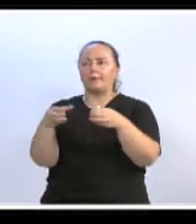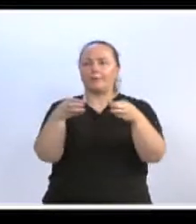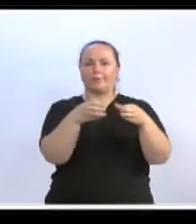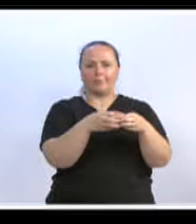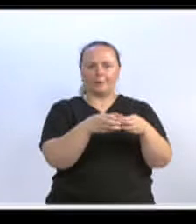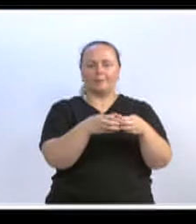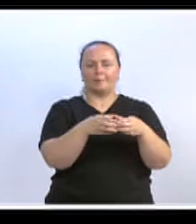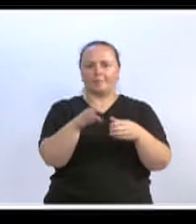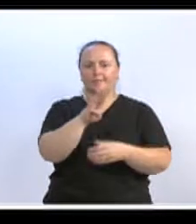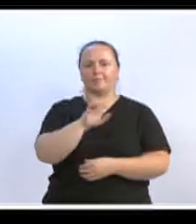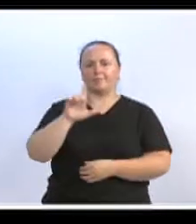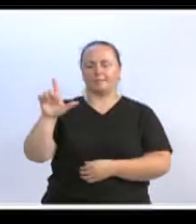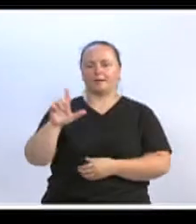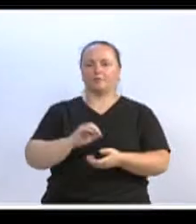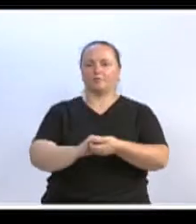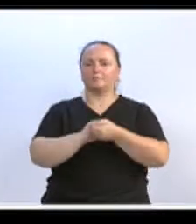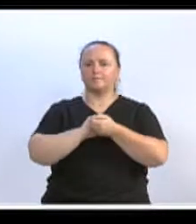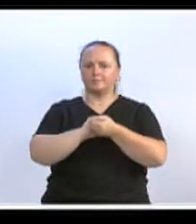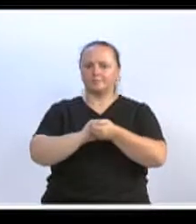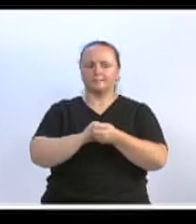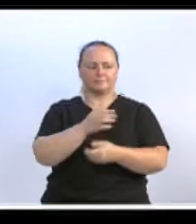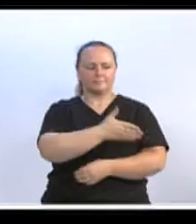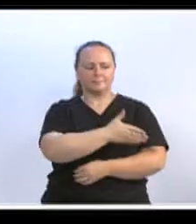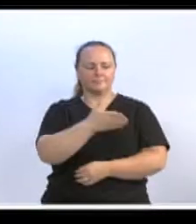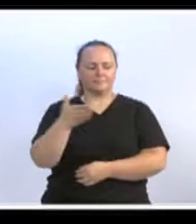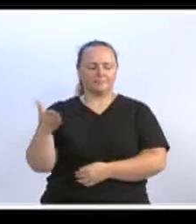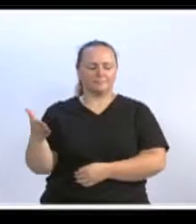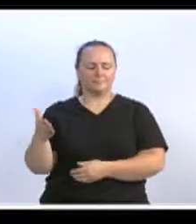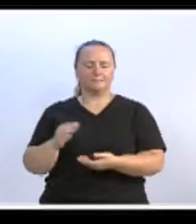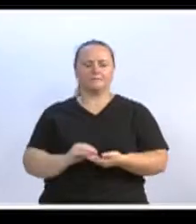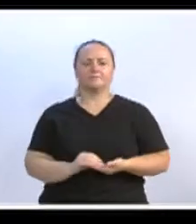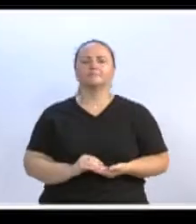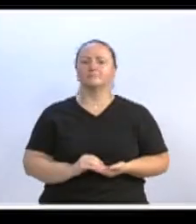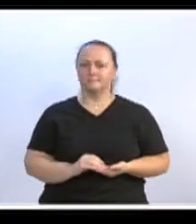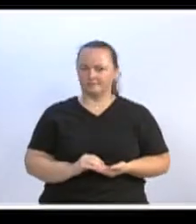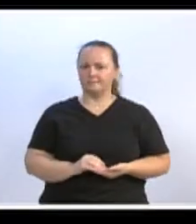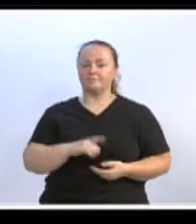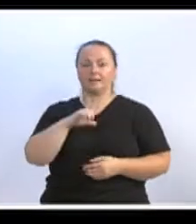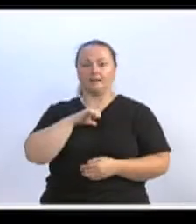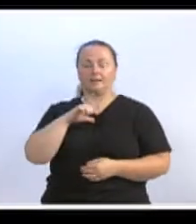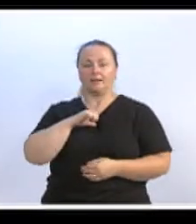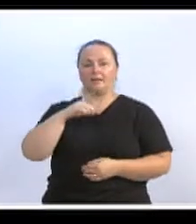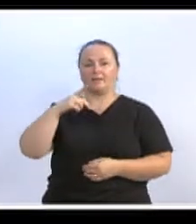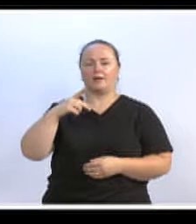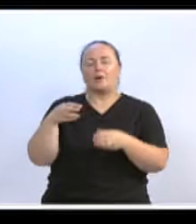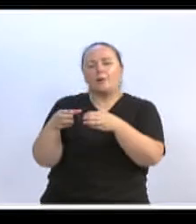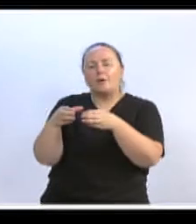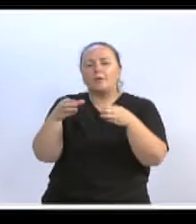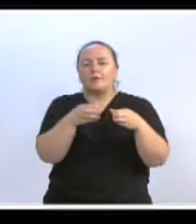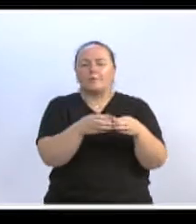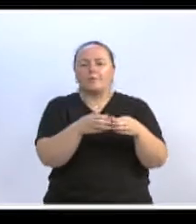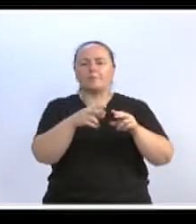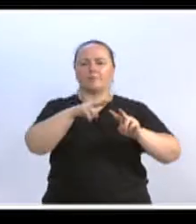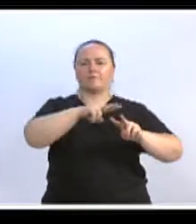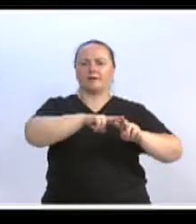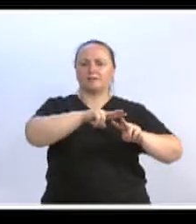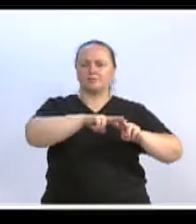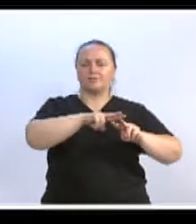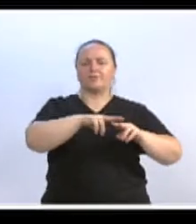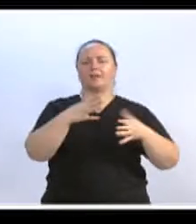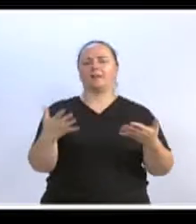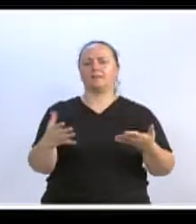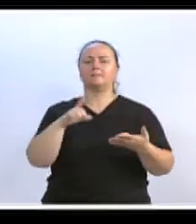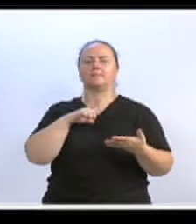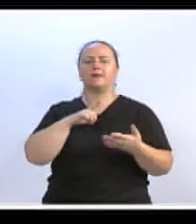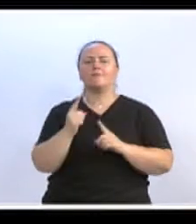as quais cumprimento a todos os organizadores dos eventos a todas as paróquias que participaram no vasto verde o time amigos adriano ws villarreal ganhou o